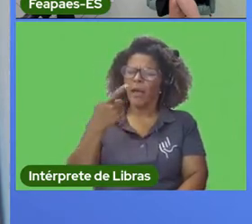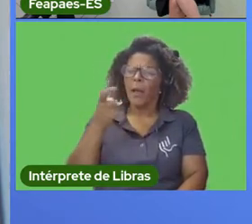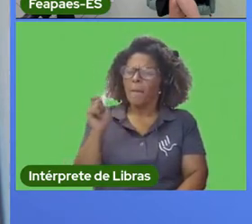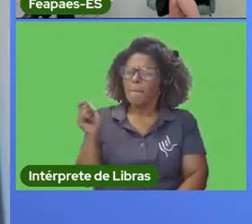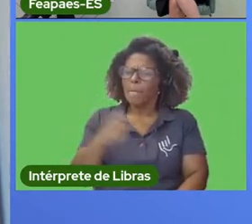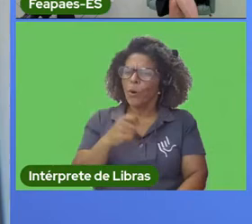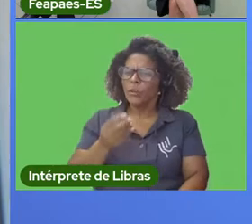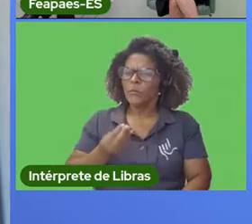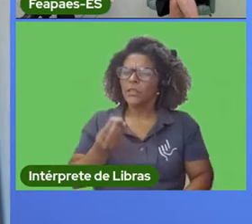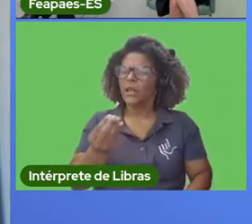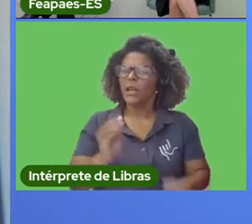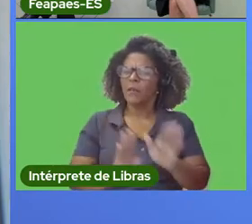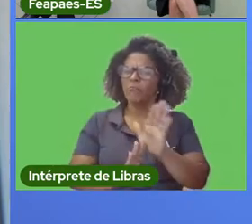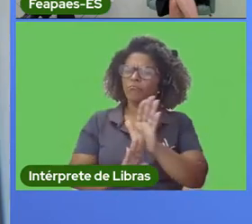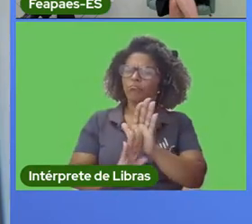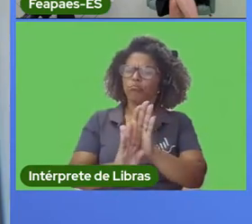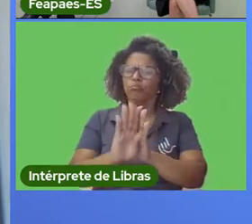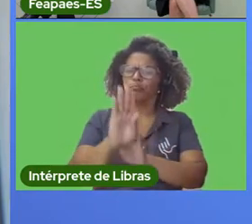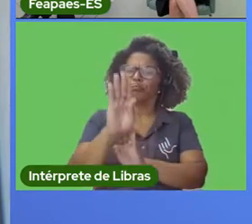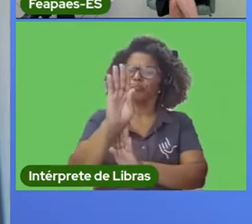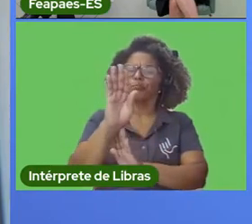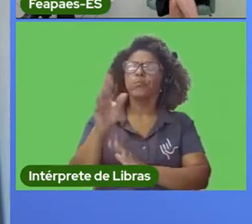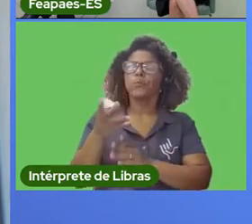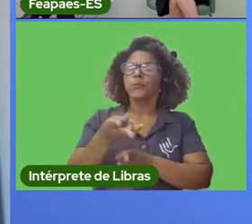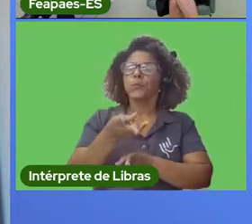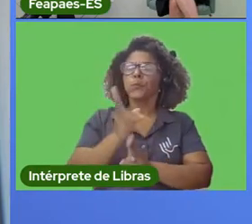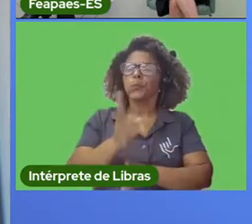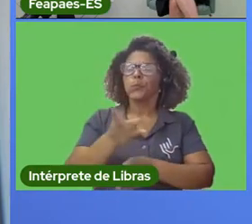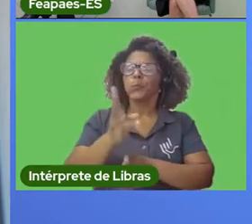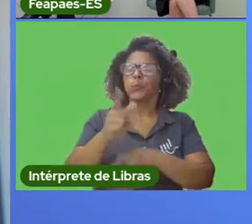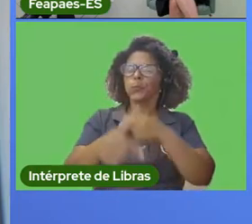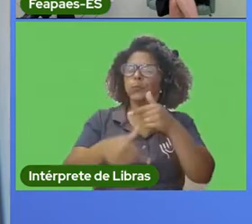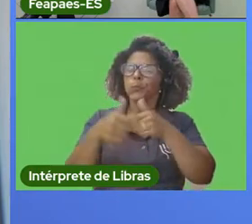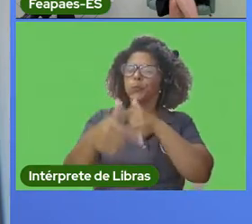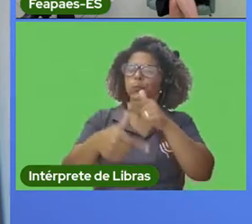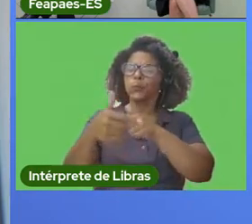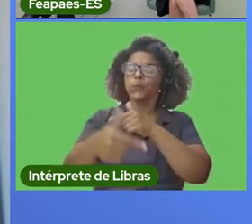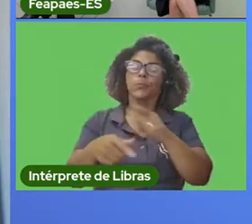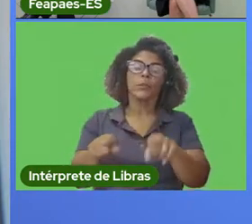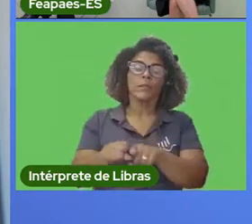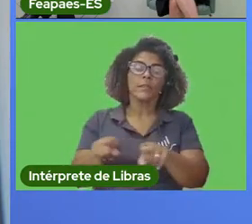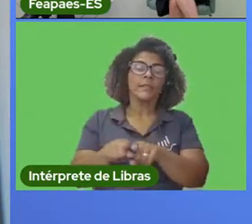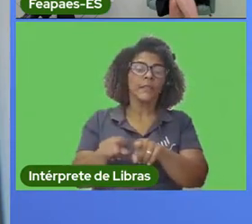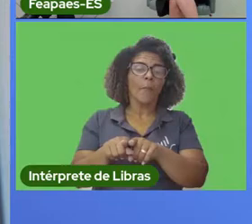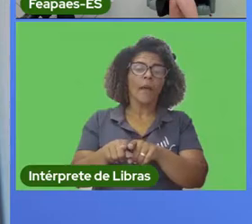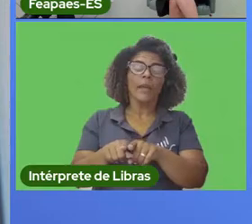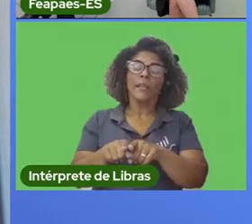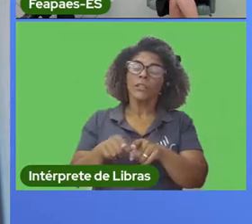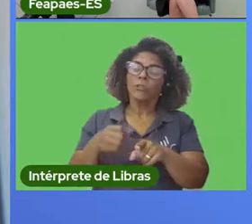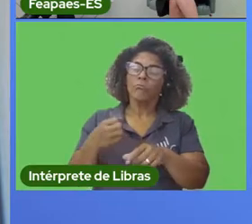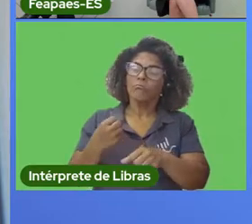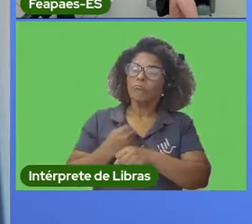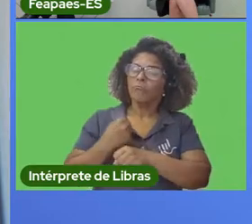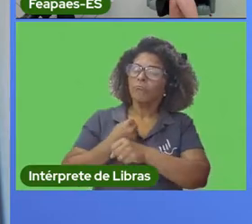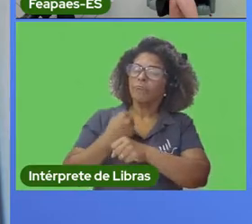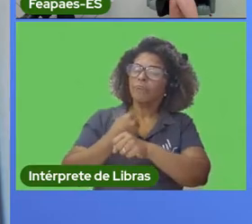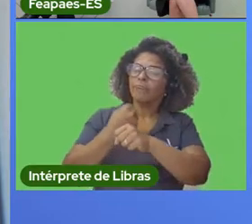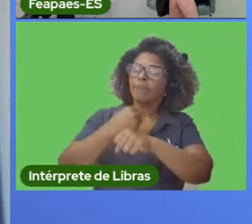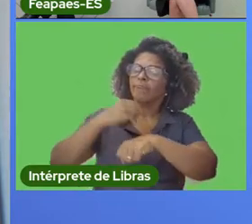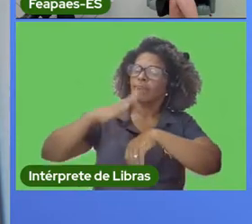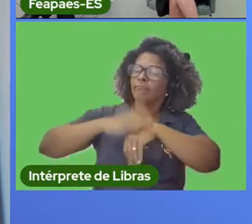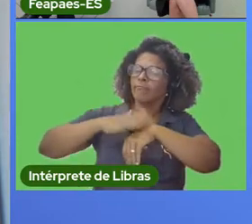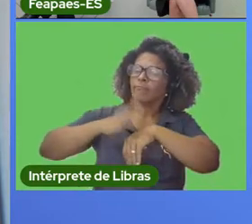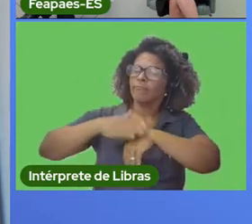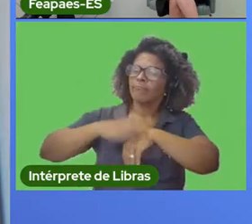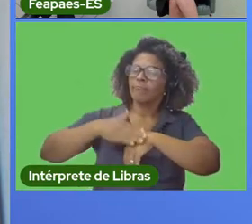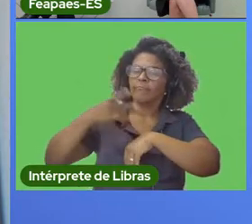de permanência e também de construção aí de uma trajetória de autonomia,